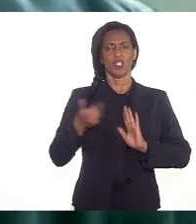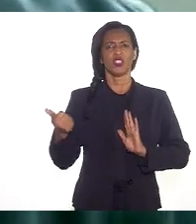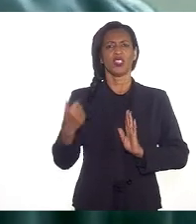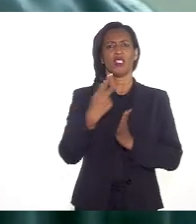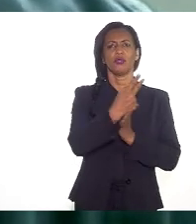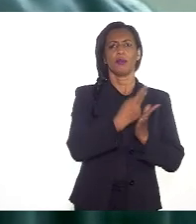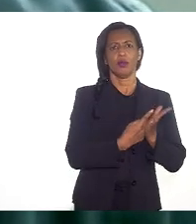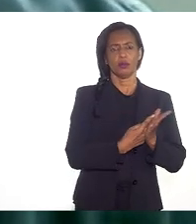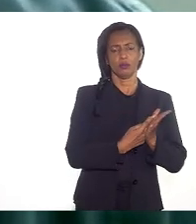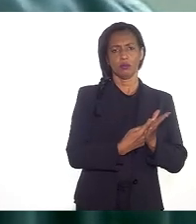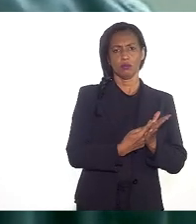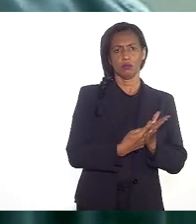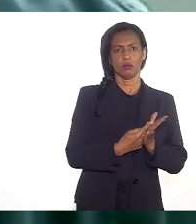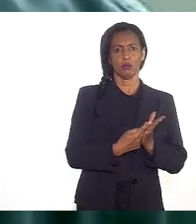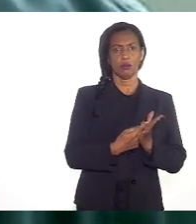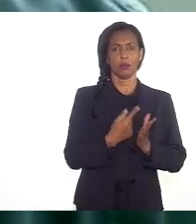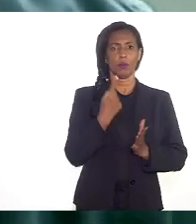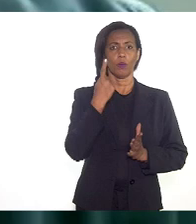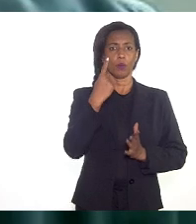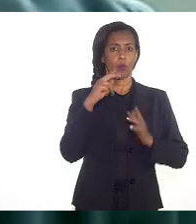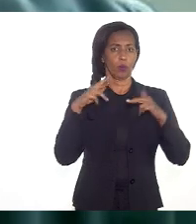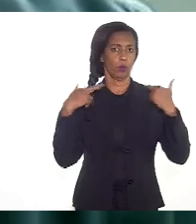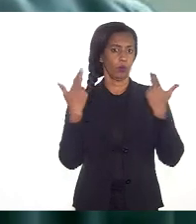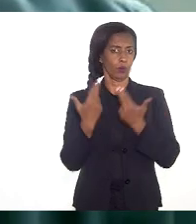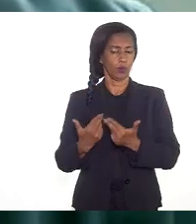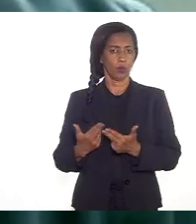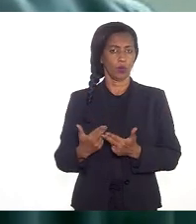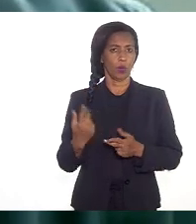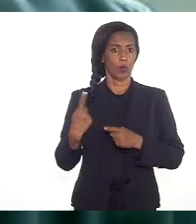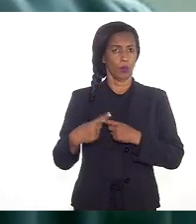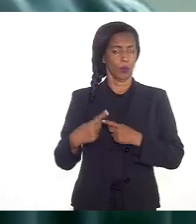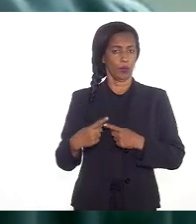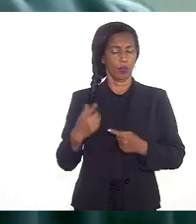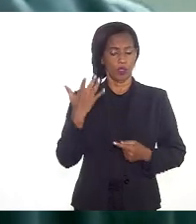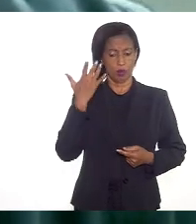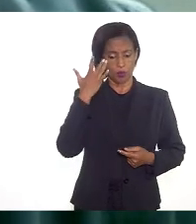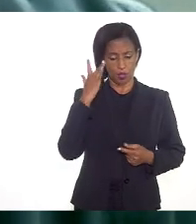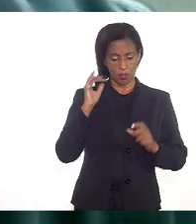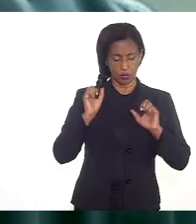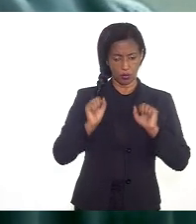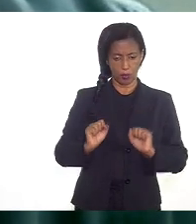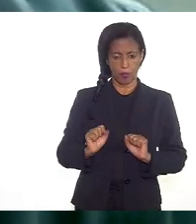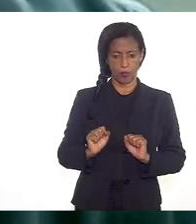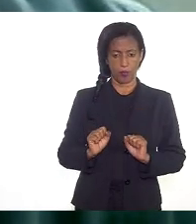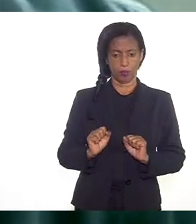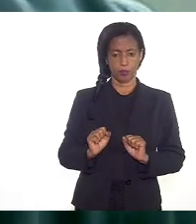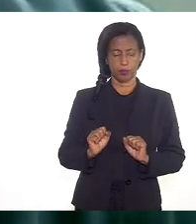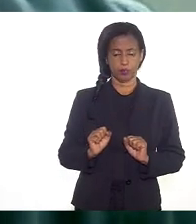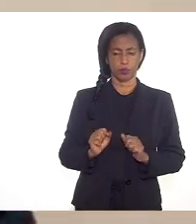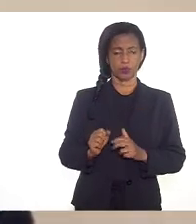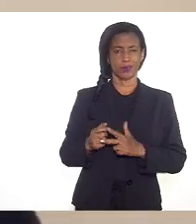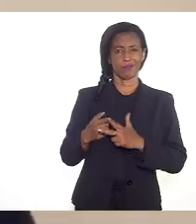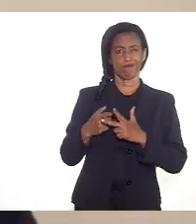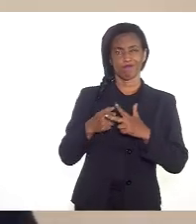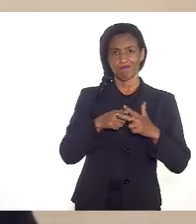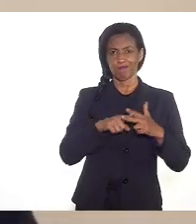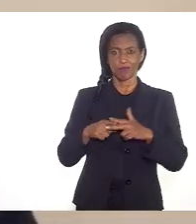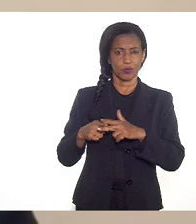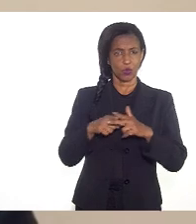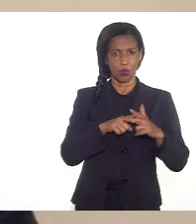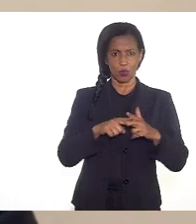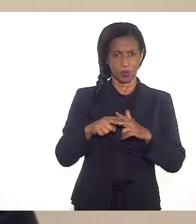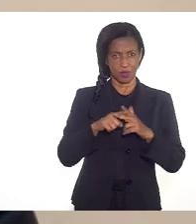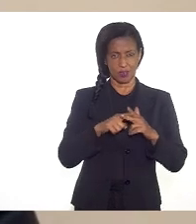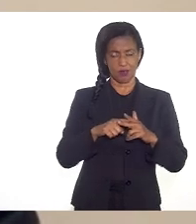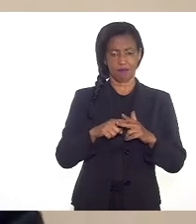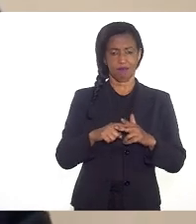pauta por uma sessão, porque eu acho que eu posso, se dá para prejudicar nesse caso